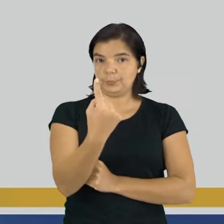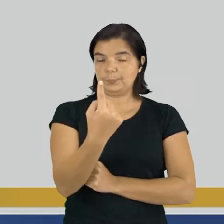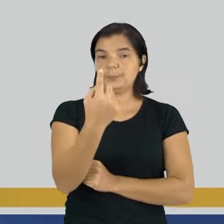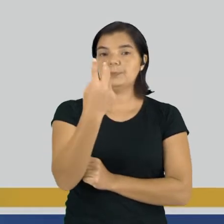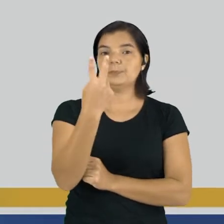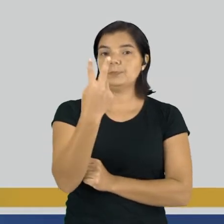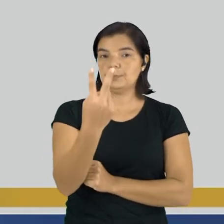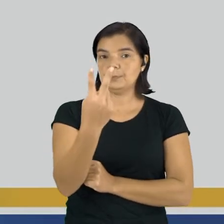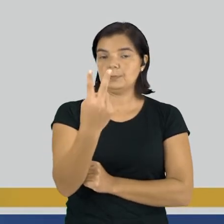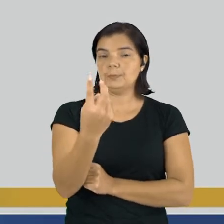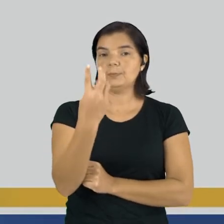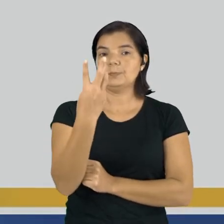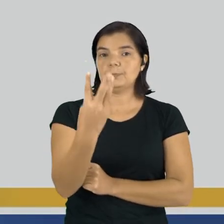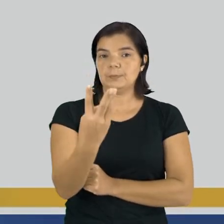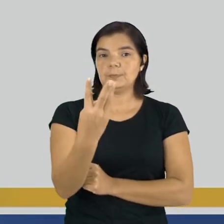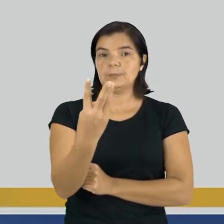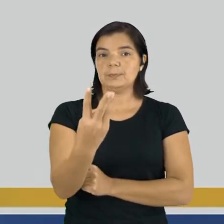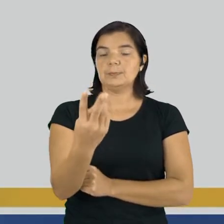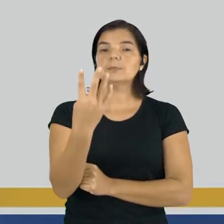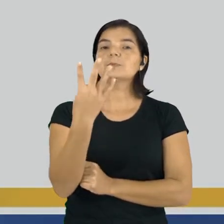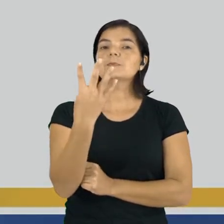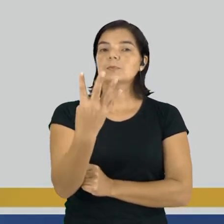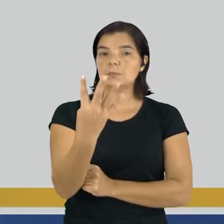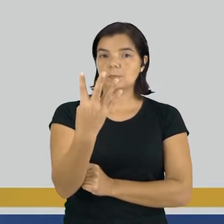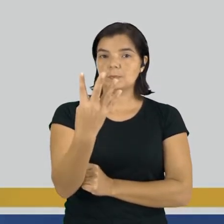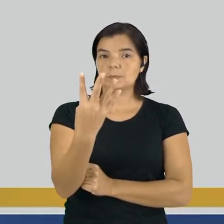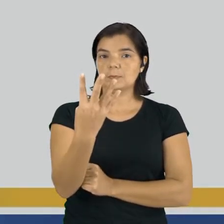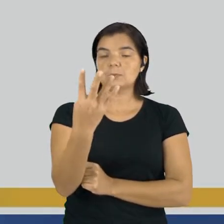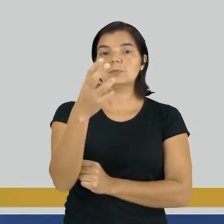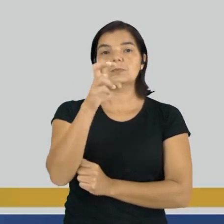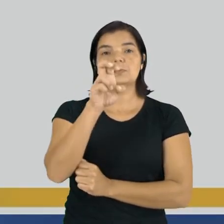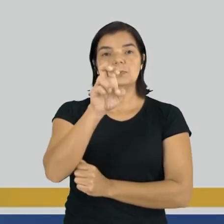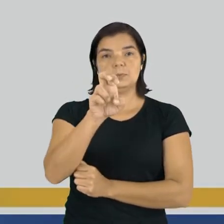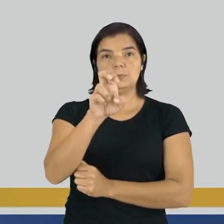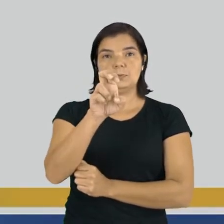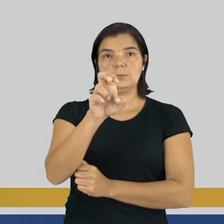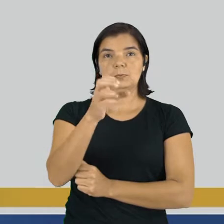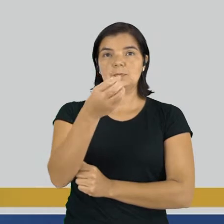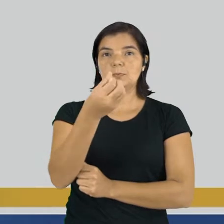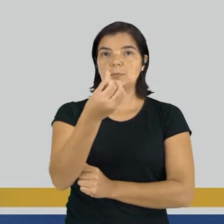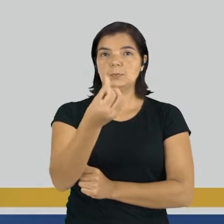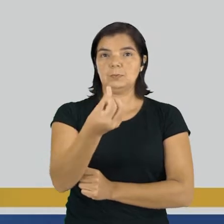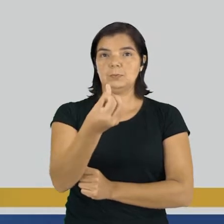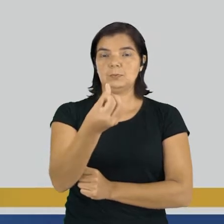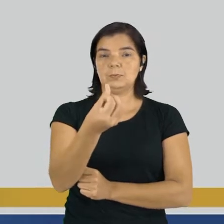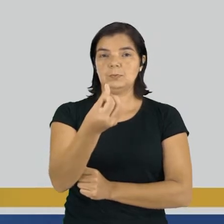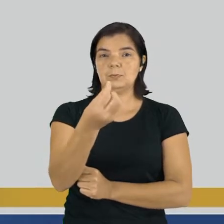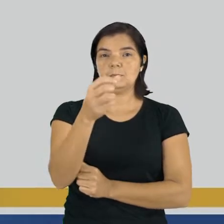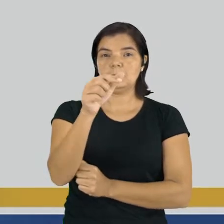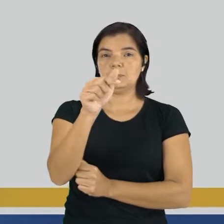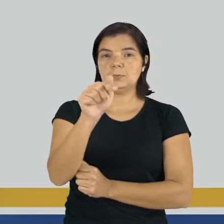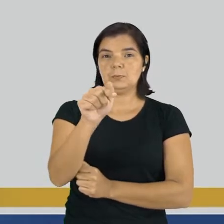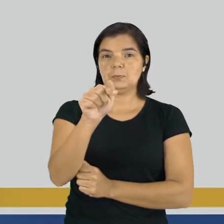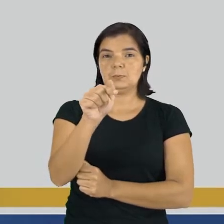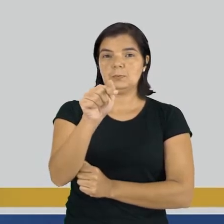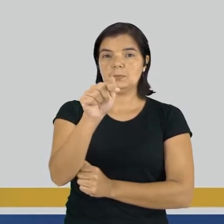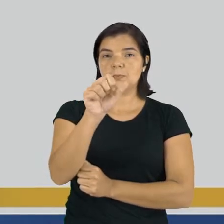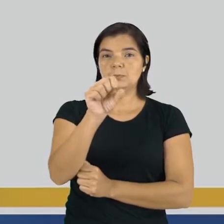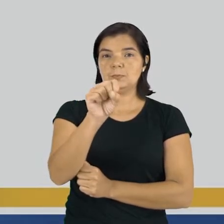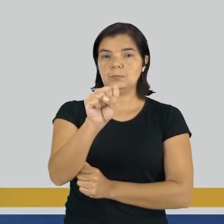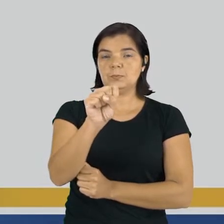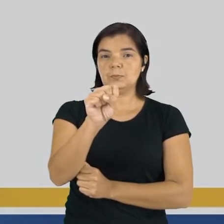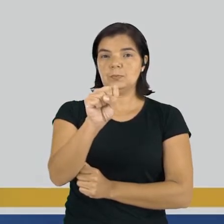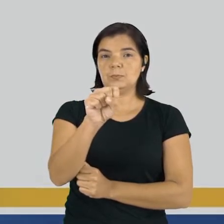1, 2, 3, 4, 5, 6,